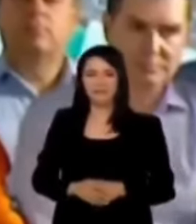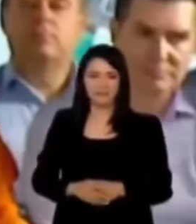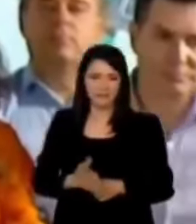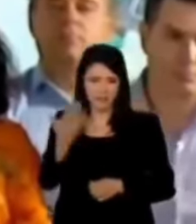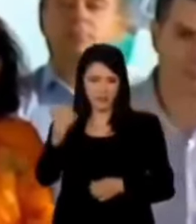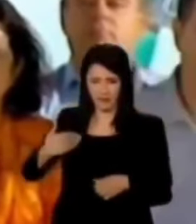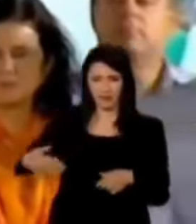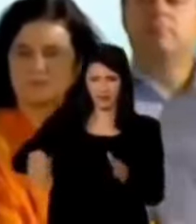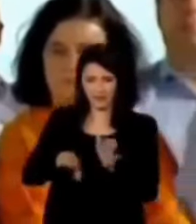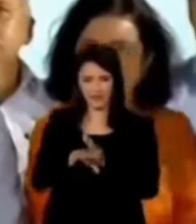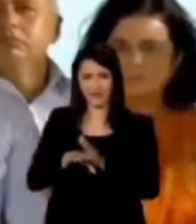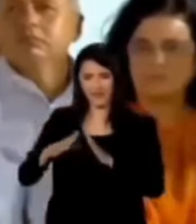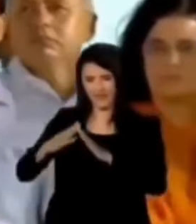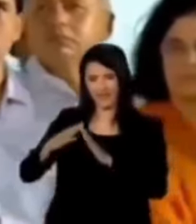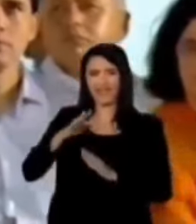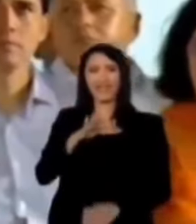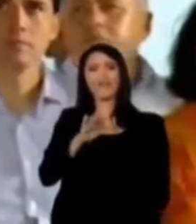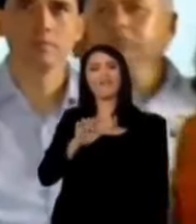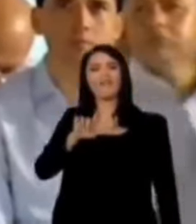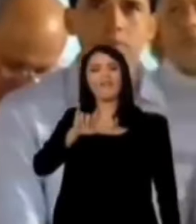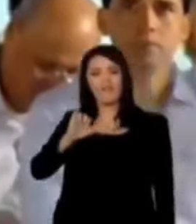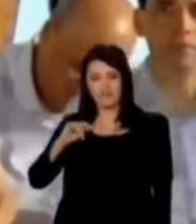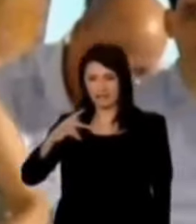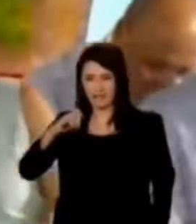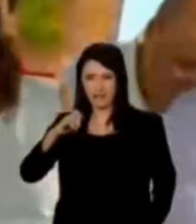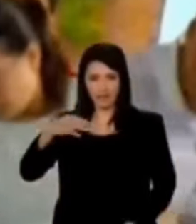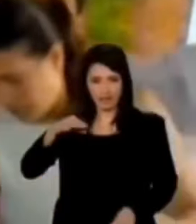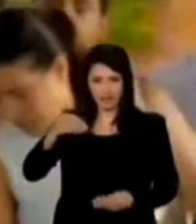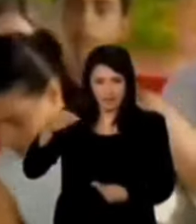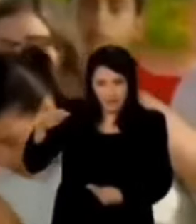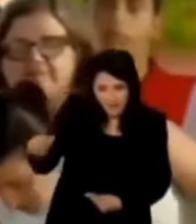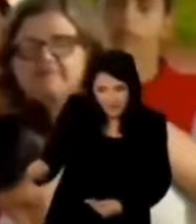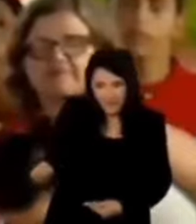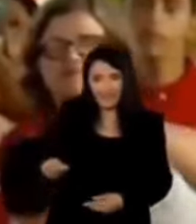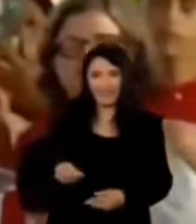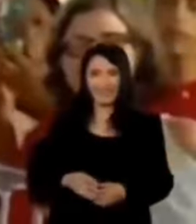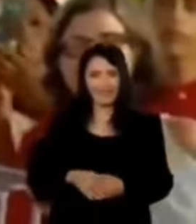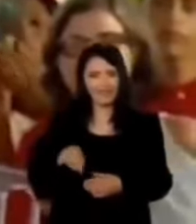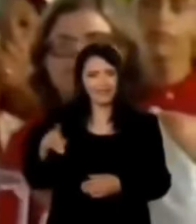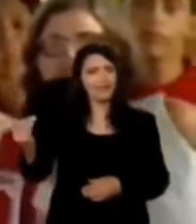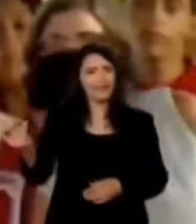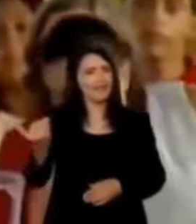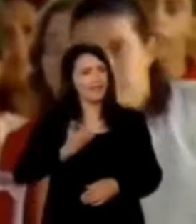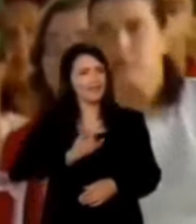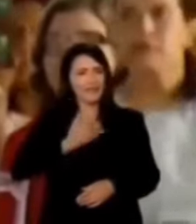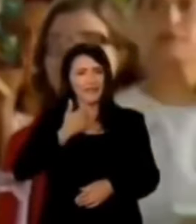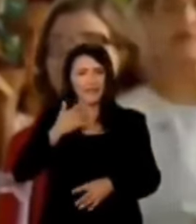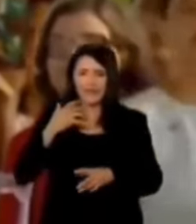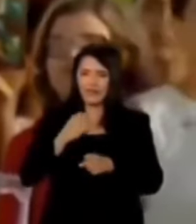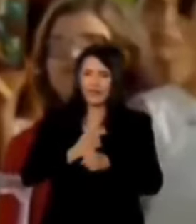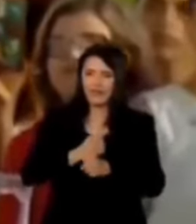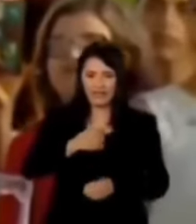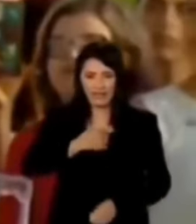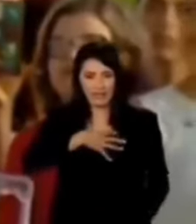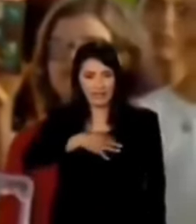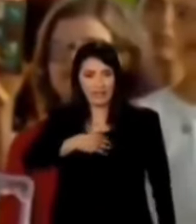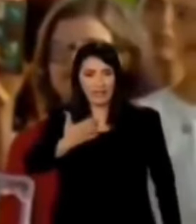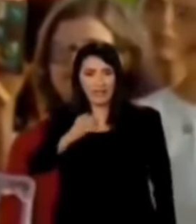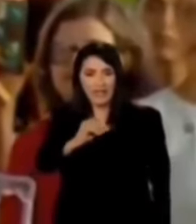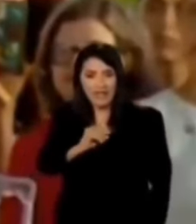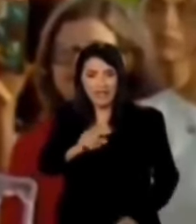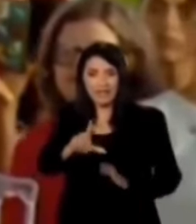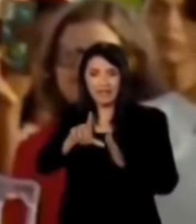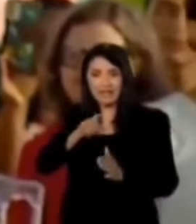Quando eu cheguei na casa do Felipe, que eu fui entregar a chave pro Felipe, ele me disse que tem 10 filhos, era para ter